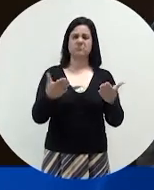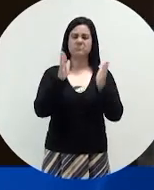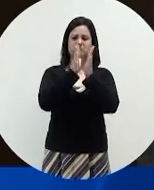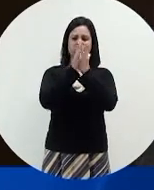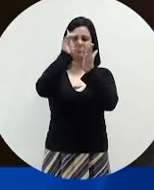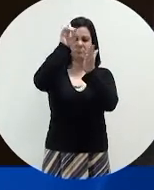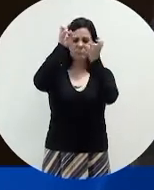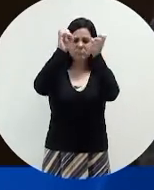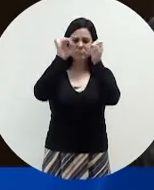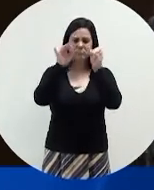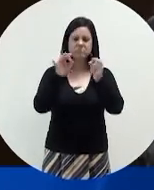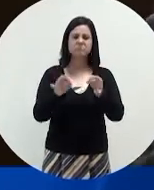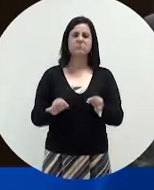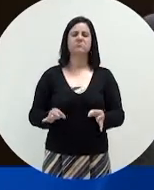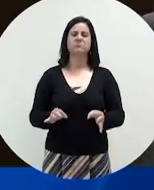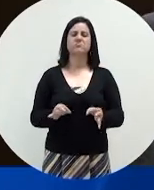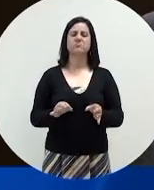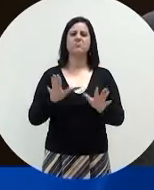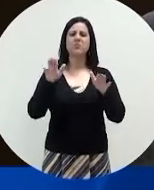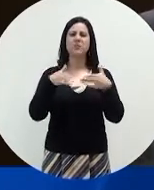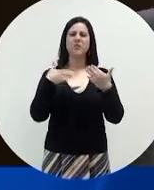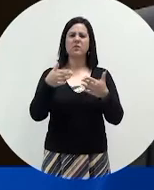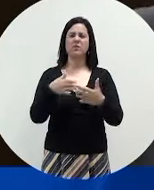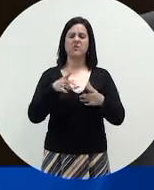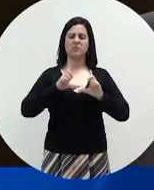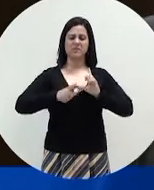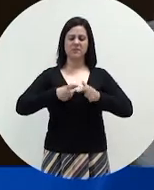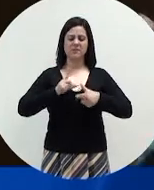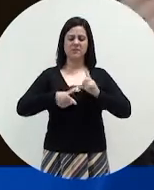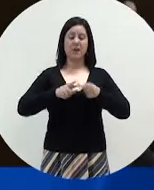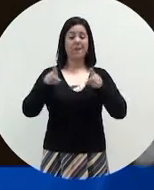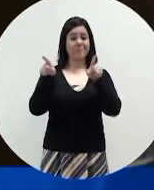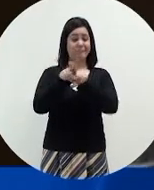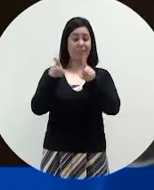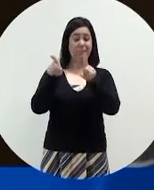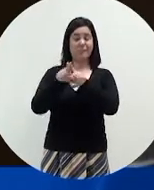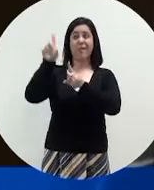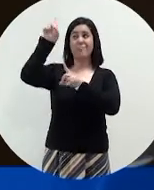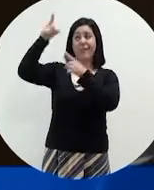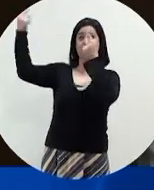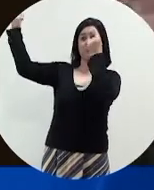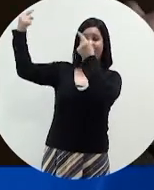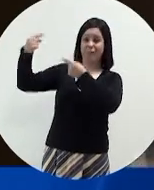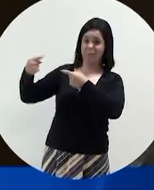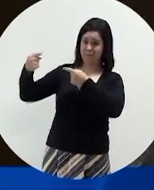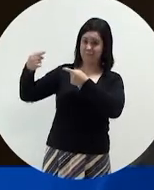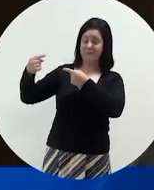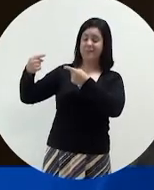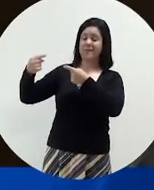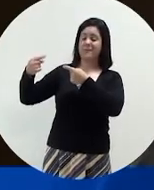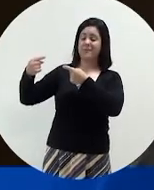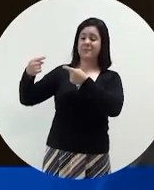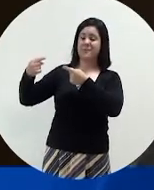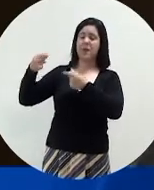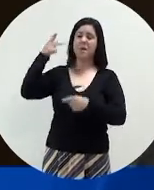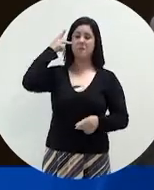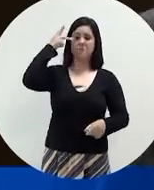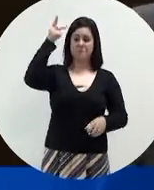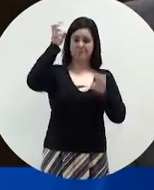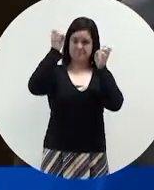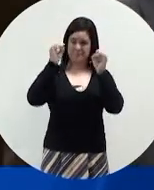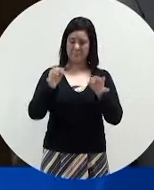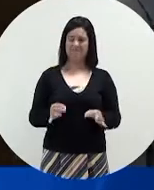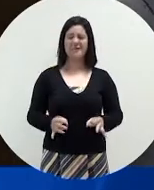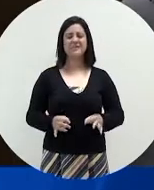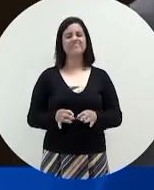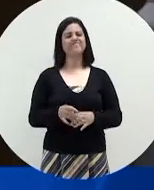livros proféticos, eu já falei dessa imagem aqui, mas para mim retrata essa dureza de coração do homem.